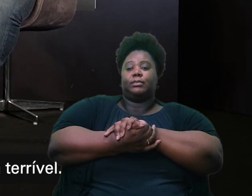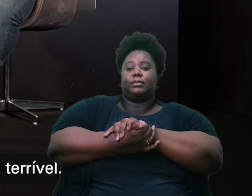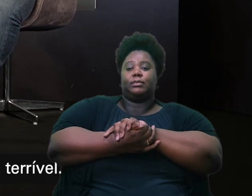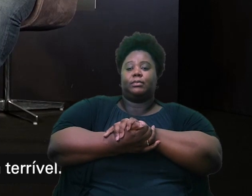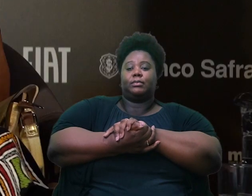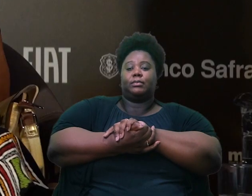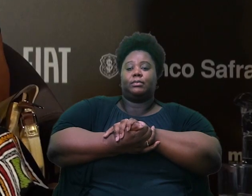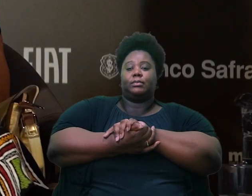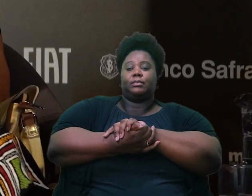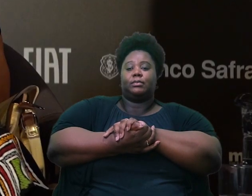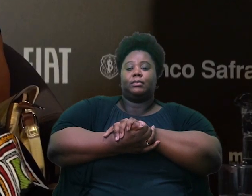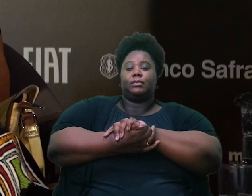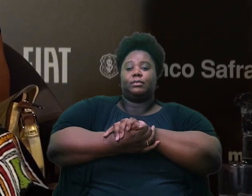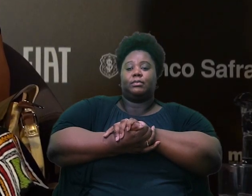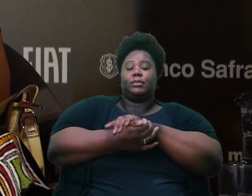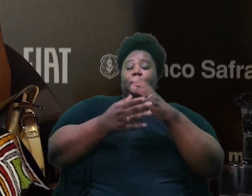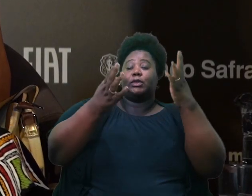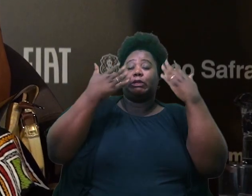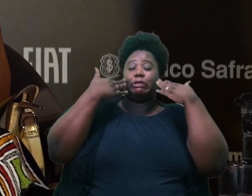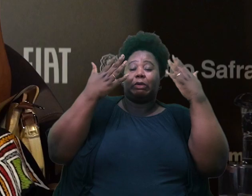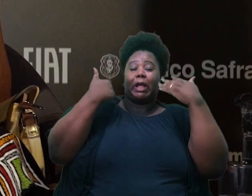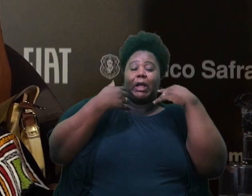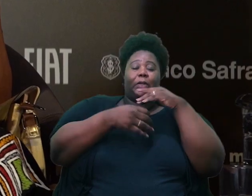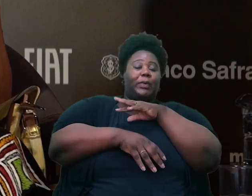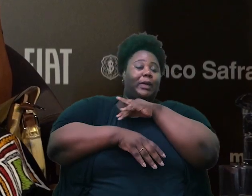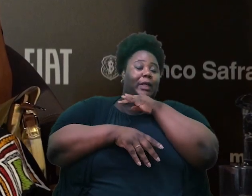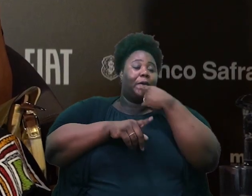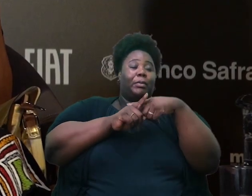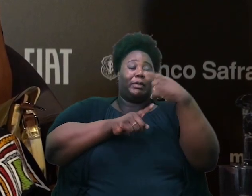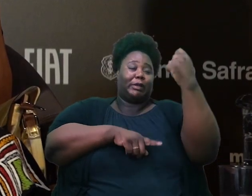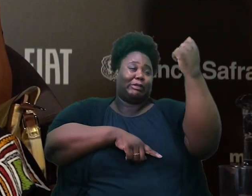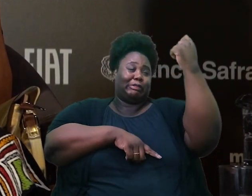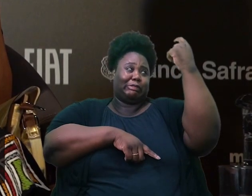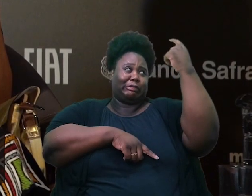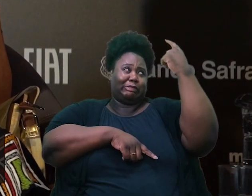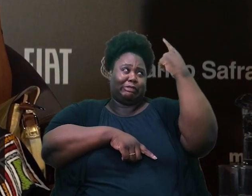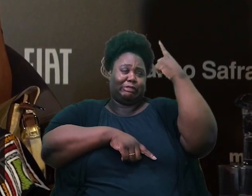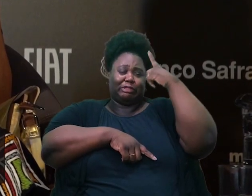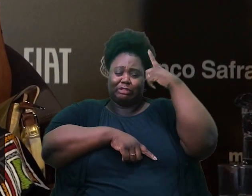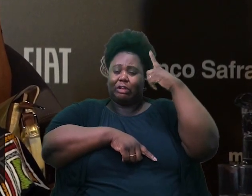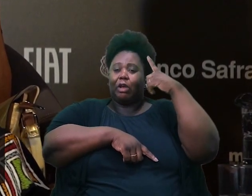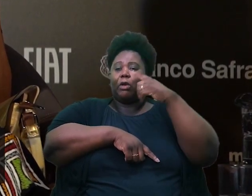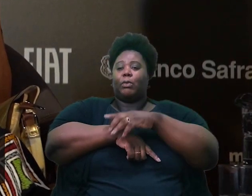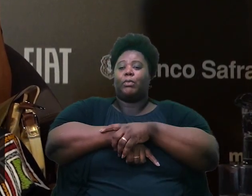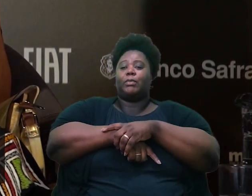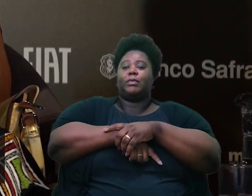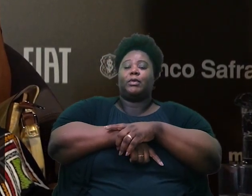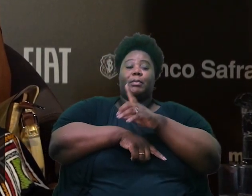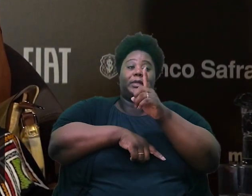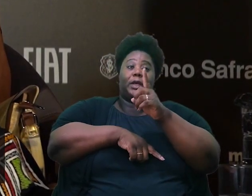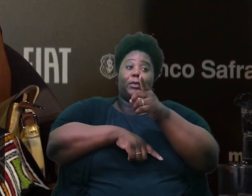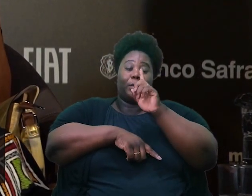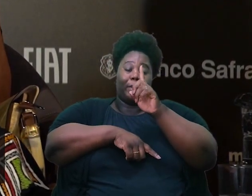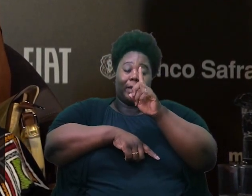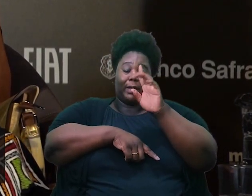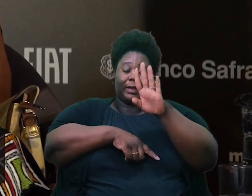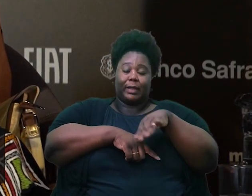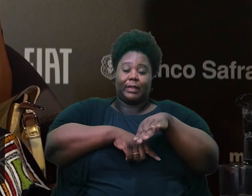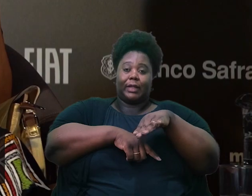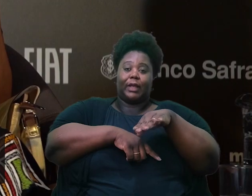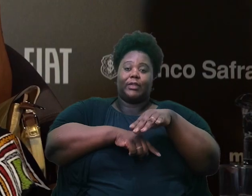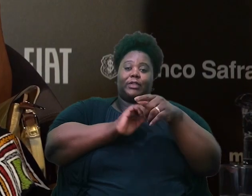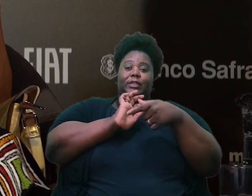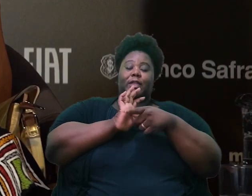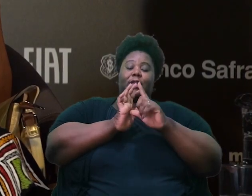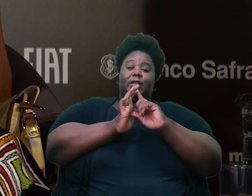era terrível. No verão era terrível porque o sol. A escola era, tipo, a aula começava 1h, tinha que sair de casa